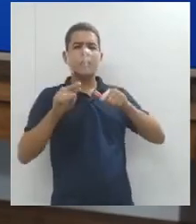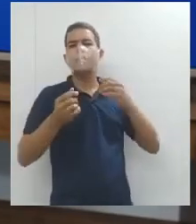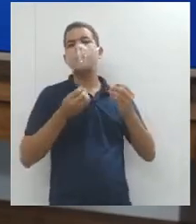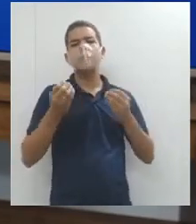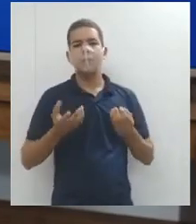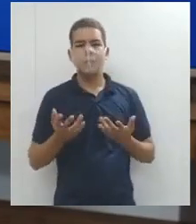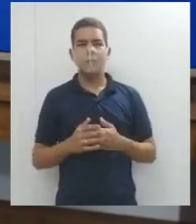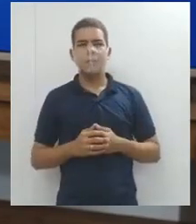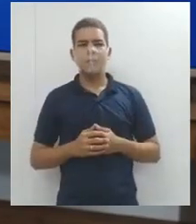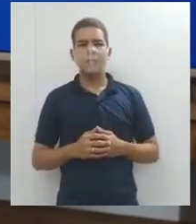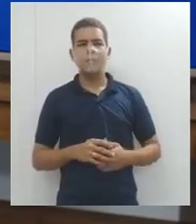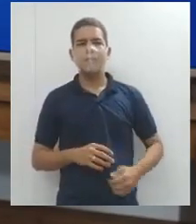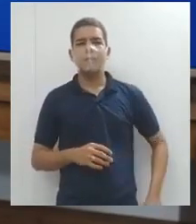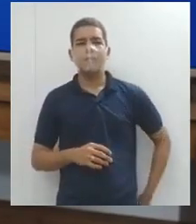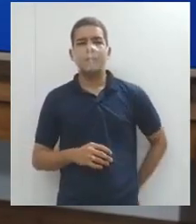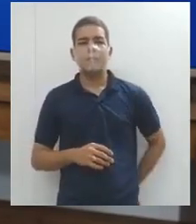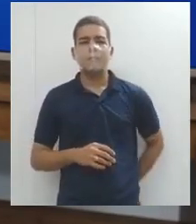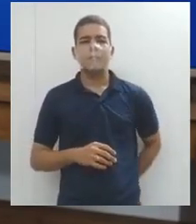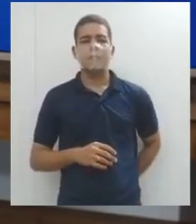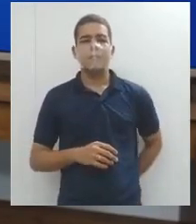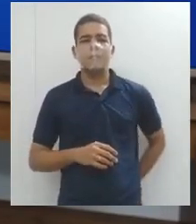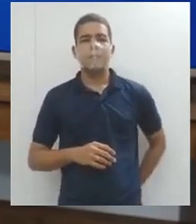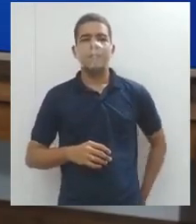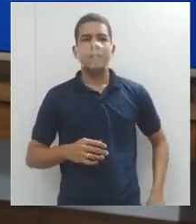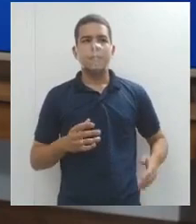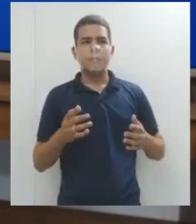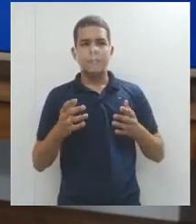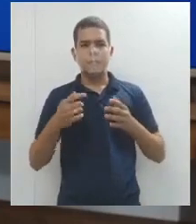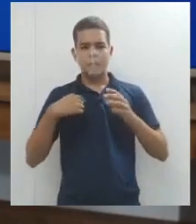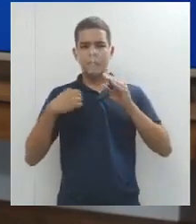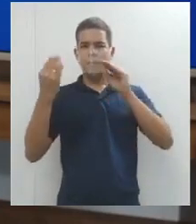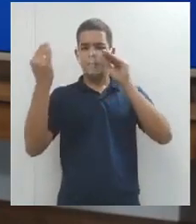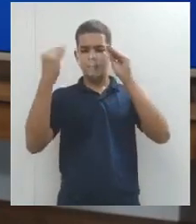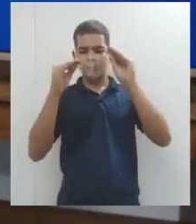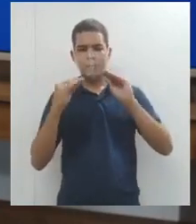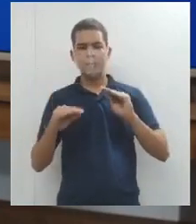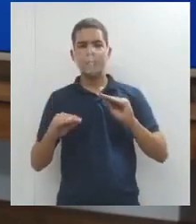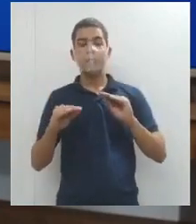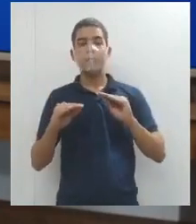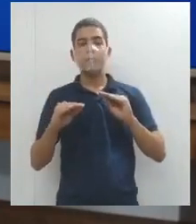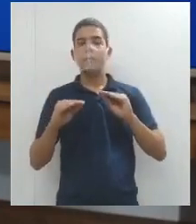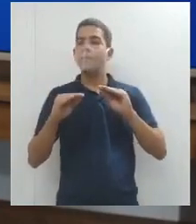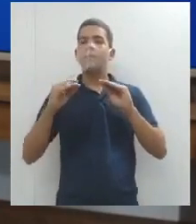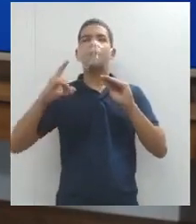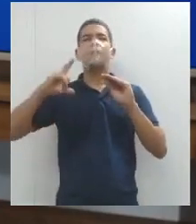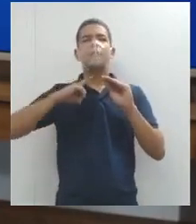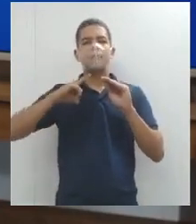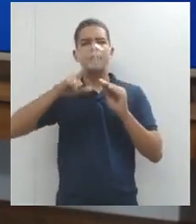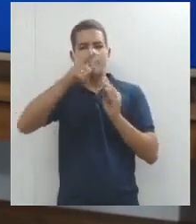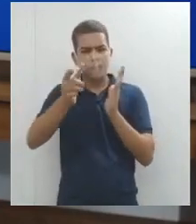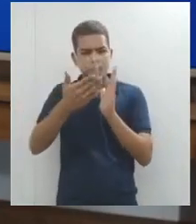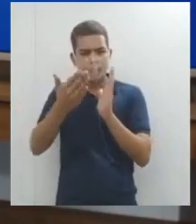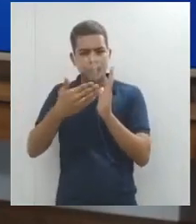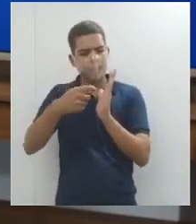termos, tá certo? Então, vem aqui comigo que eu vou montar um esqueminha e quero que você anote aí no